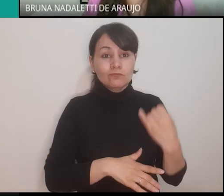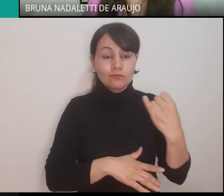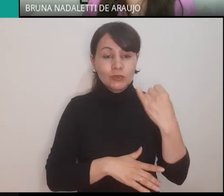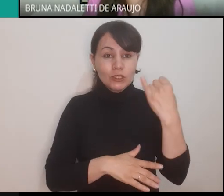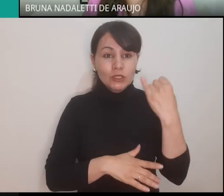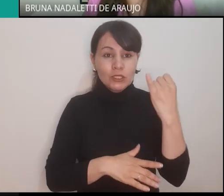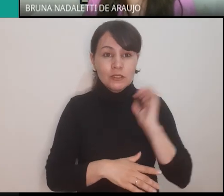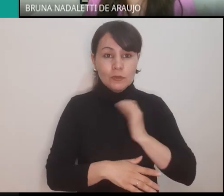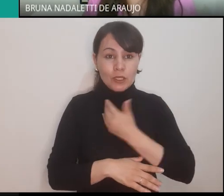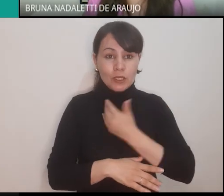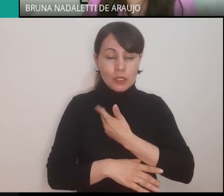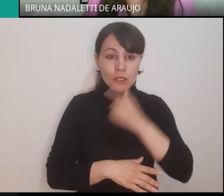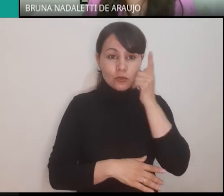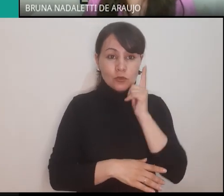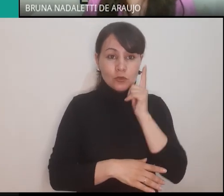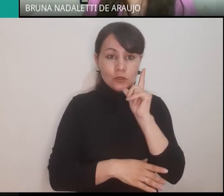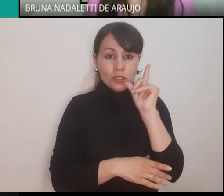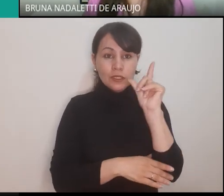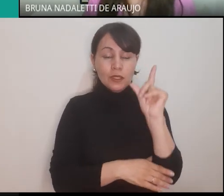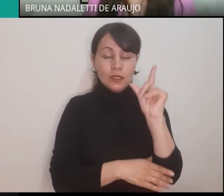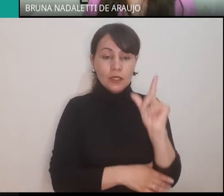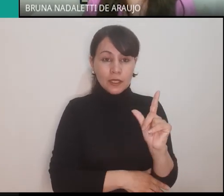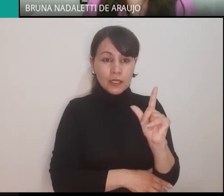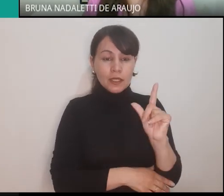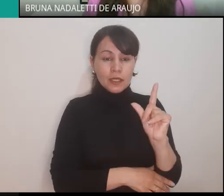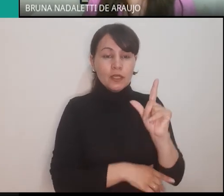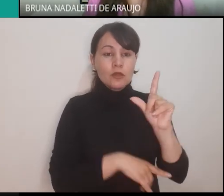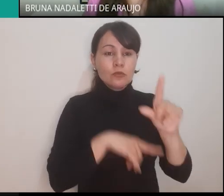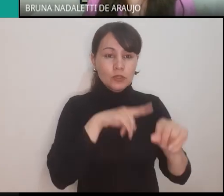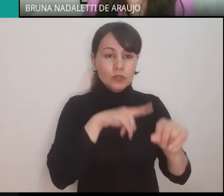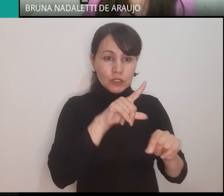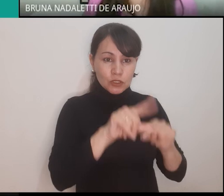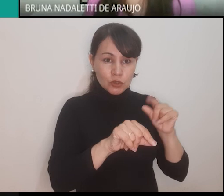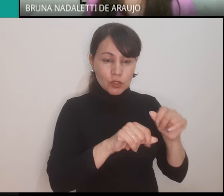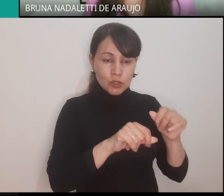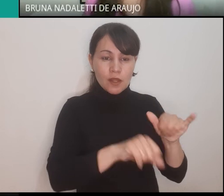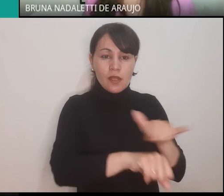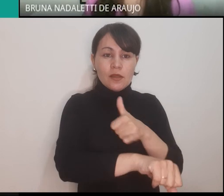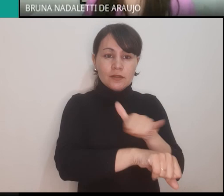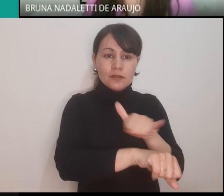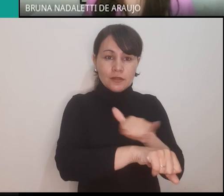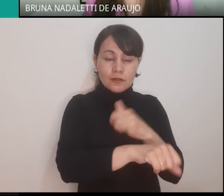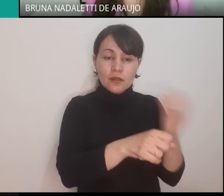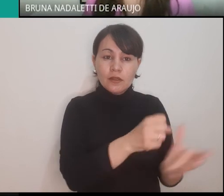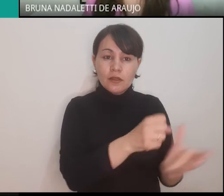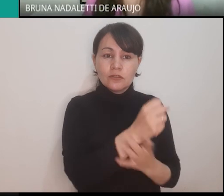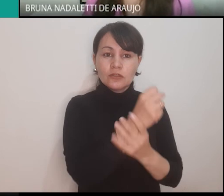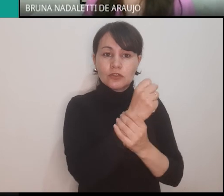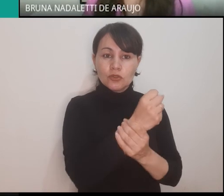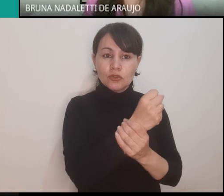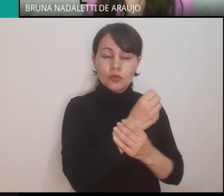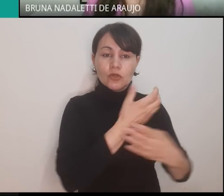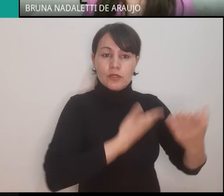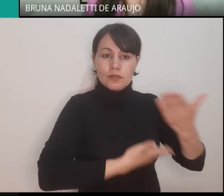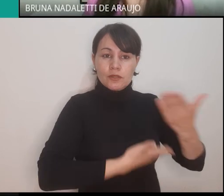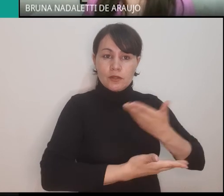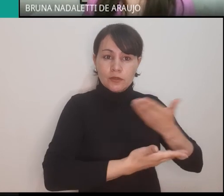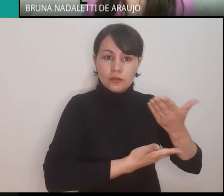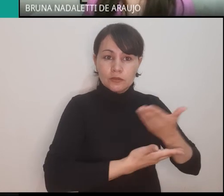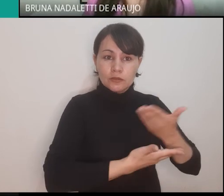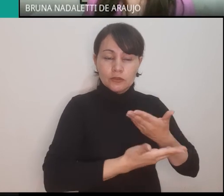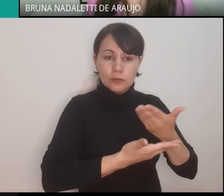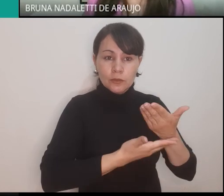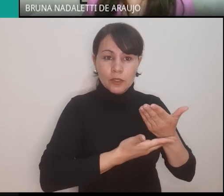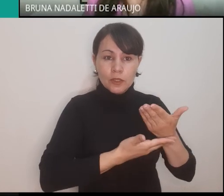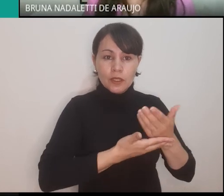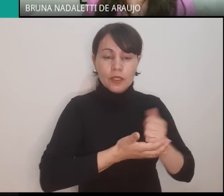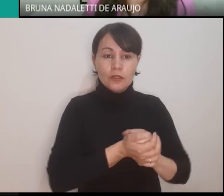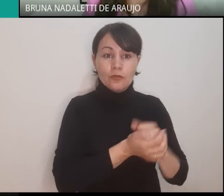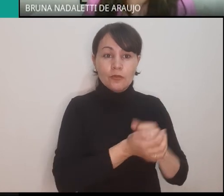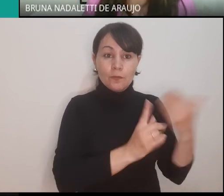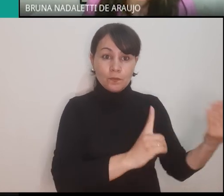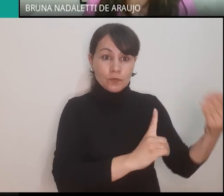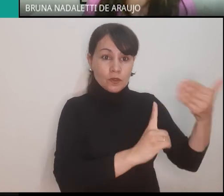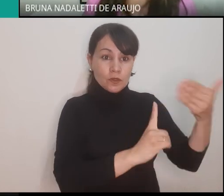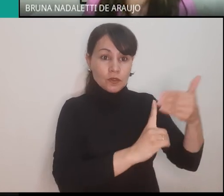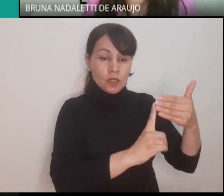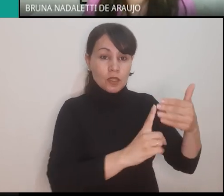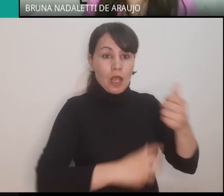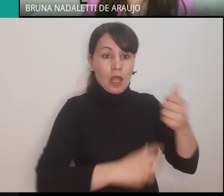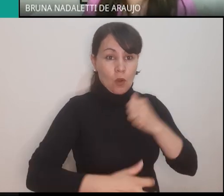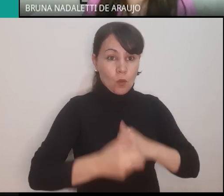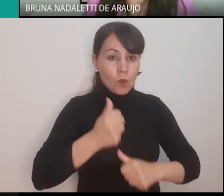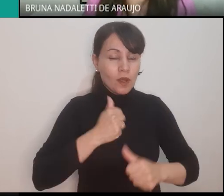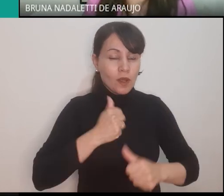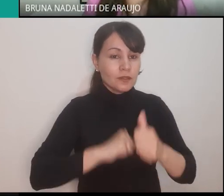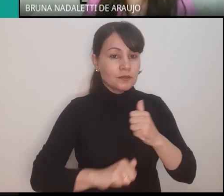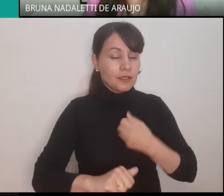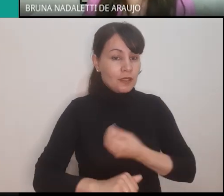que a gente consiga definir estratégias seguras de atendimento, priorizando a qualidade